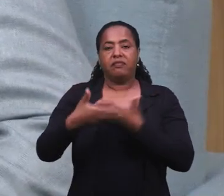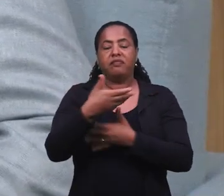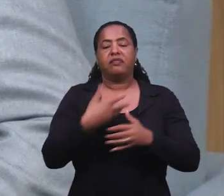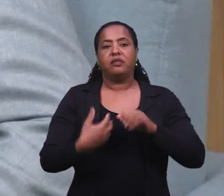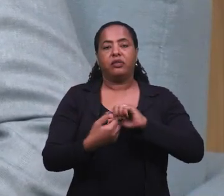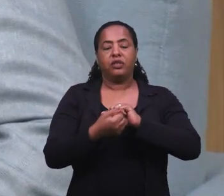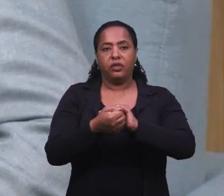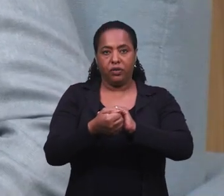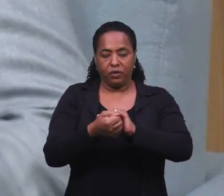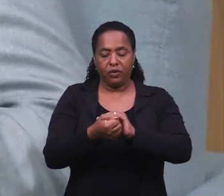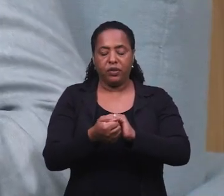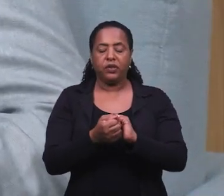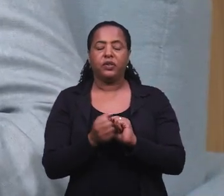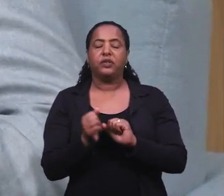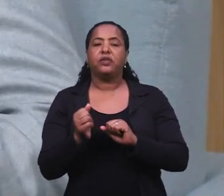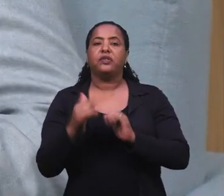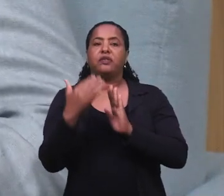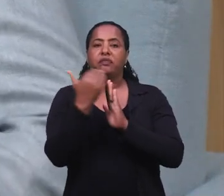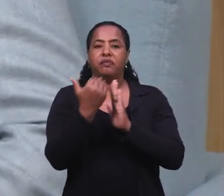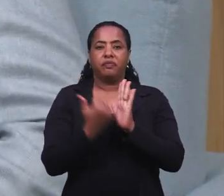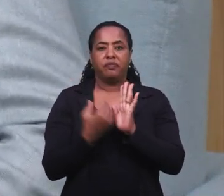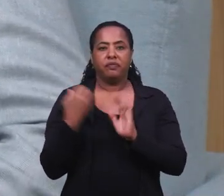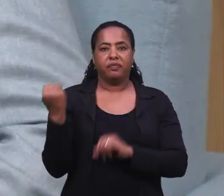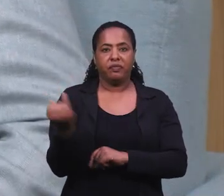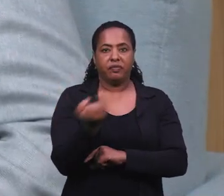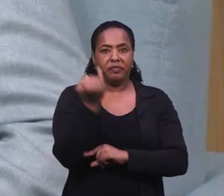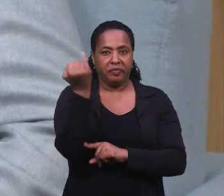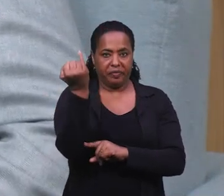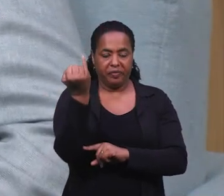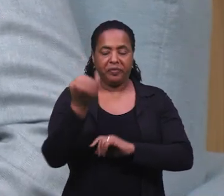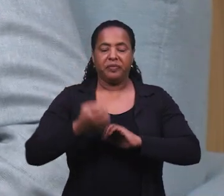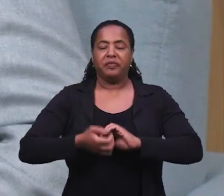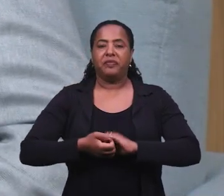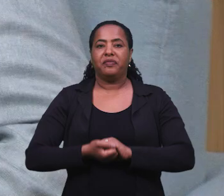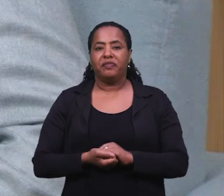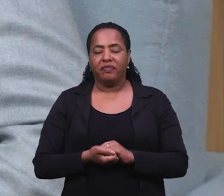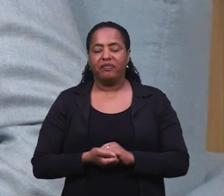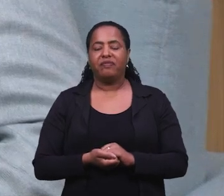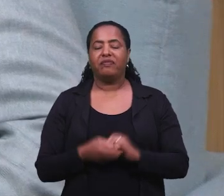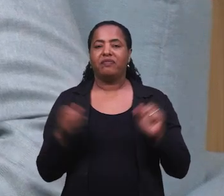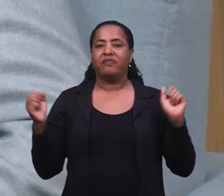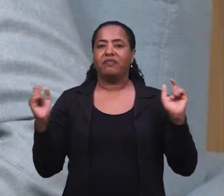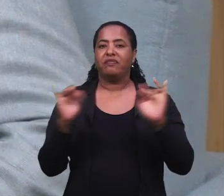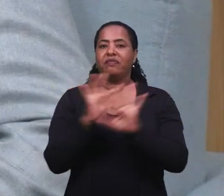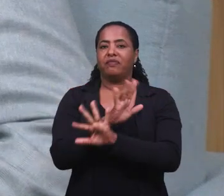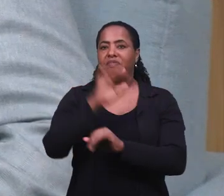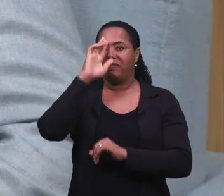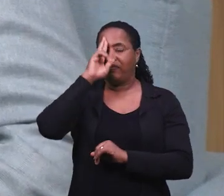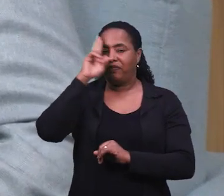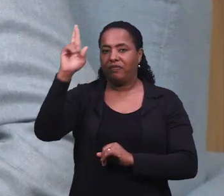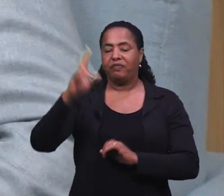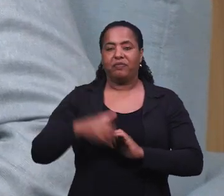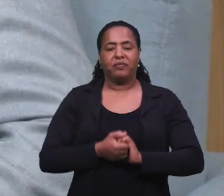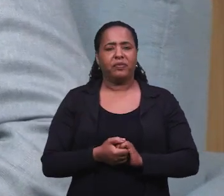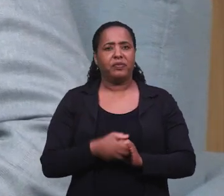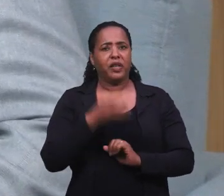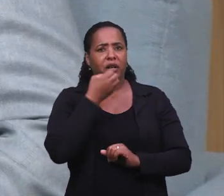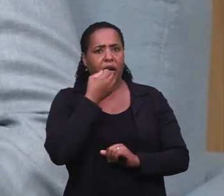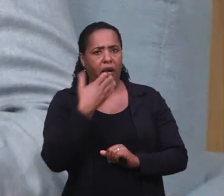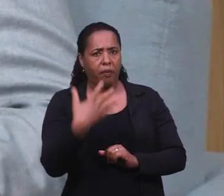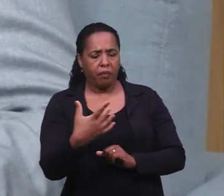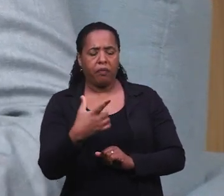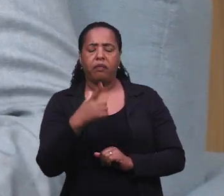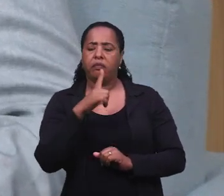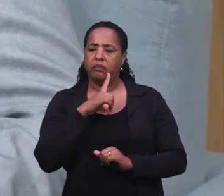Jesus. É muito bom ter aqui pastores participando para poder falar deste tema, que o acolhimento, ele